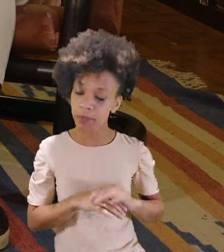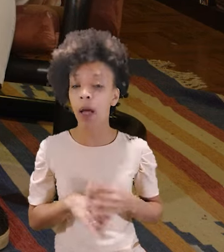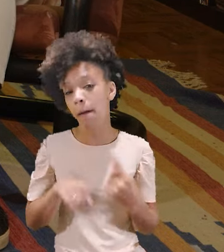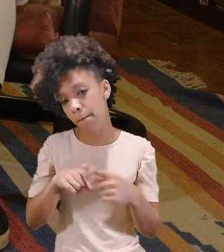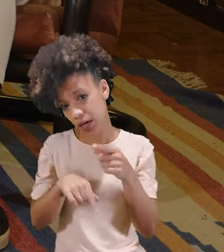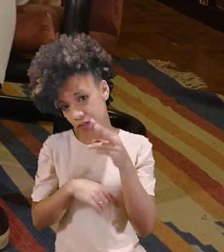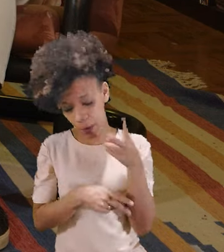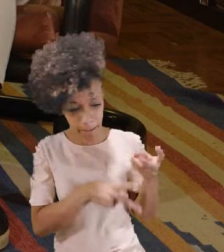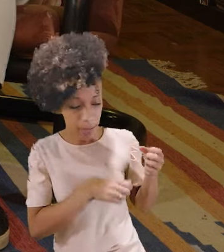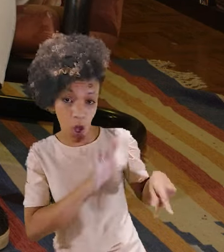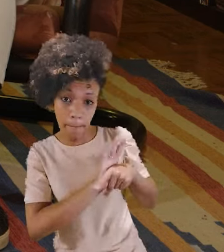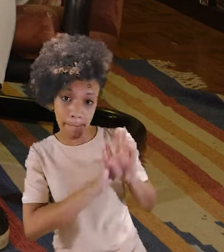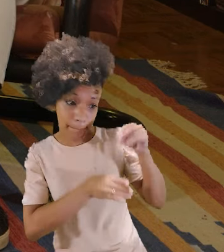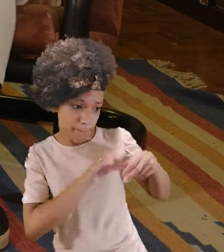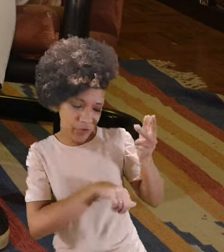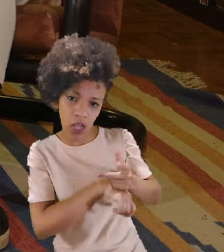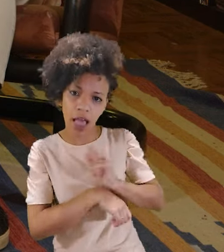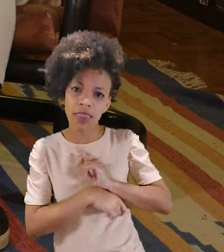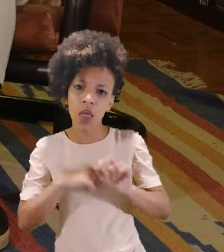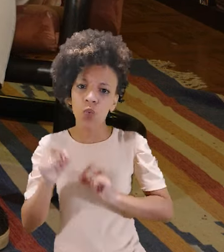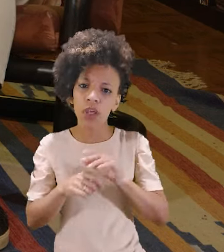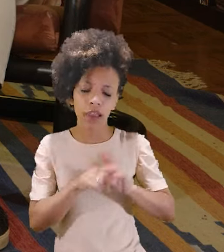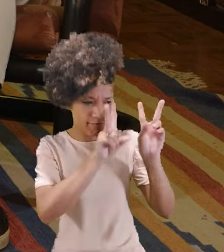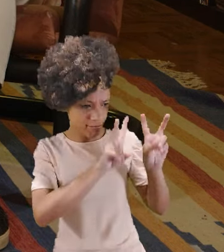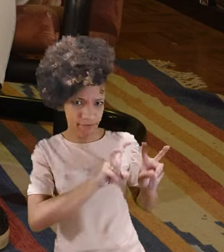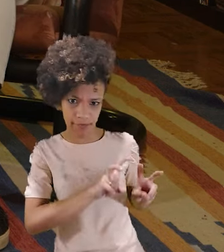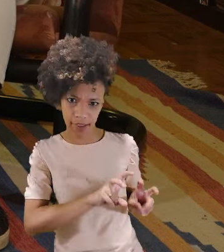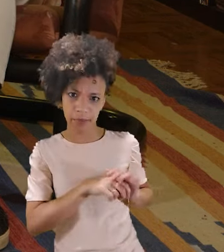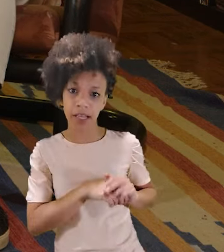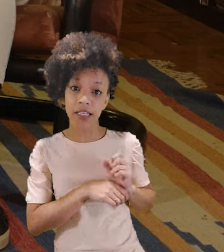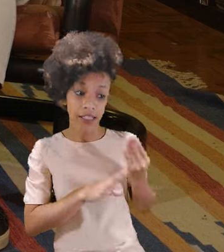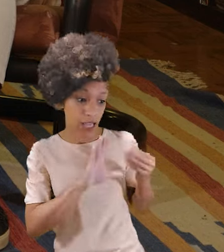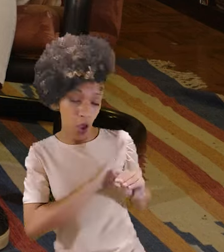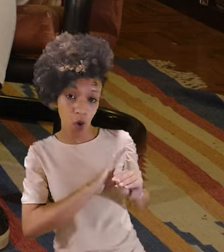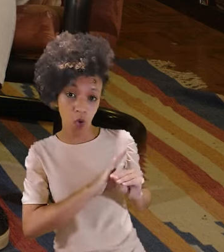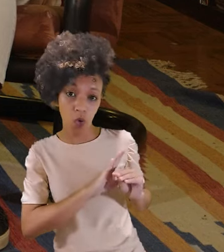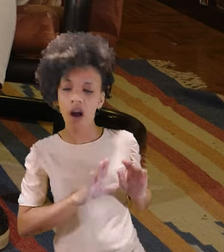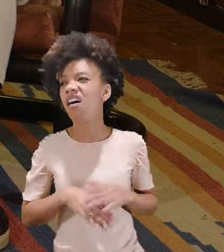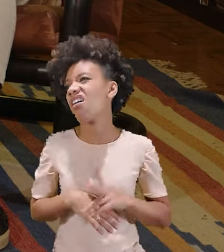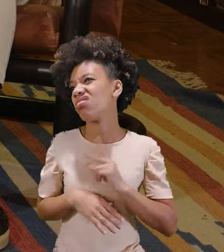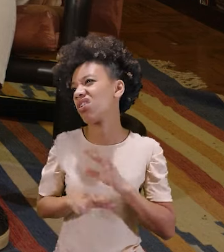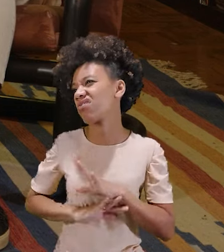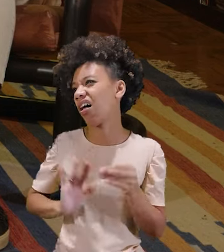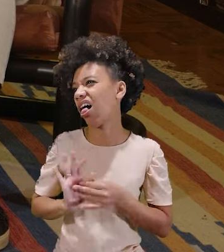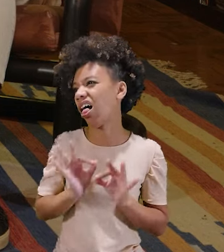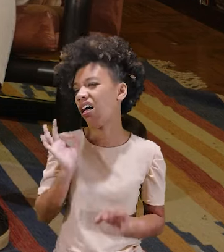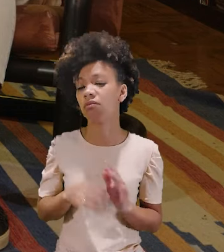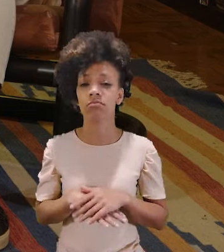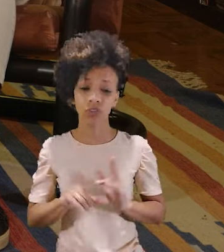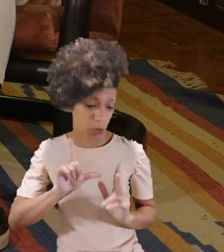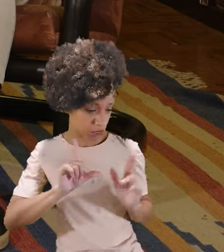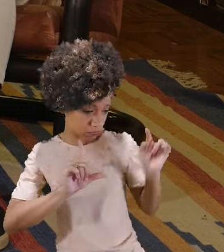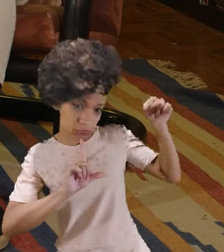de Corsa não é nessa hora que se você pode ver que no meu próprio vídeo ele tem os temas você quiser mandar o vídeo inteiro eu te falar muito tão grande você